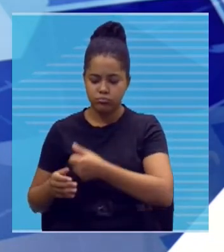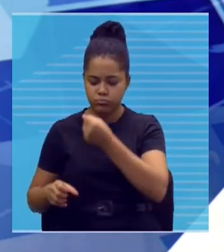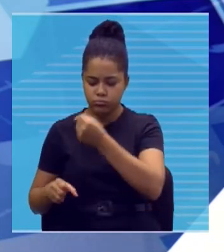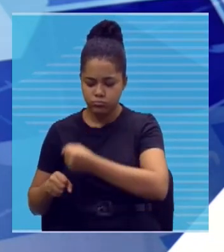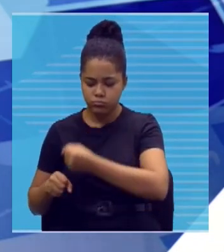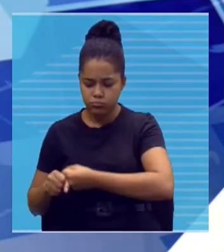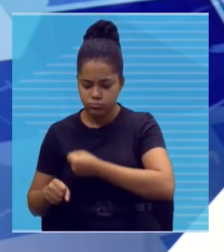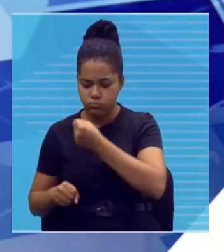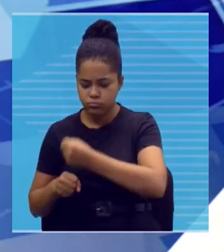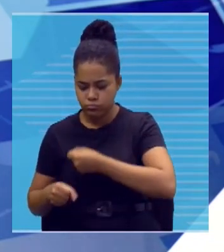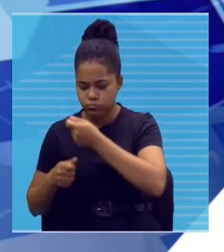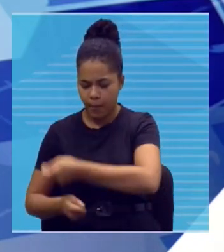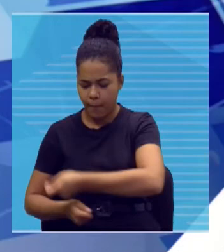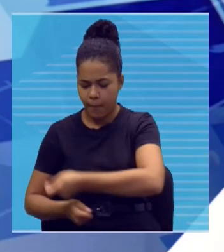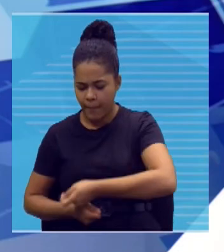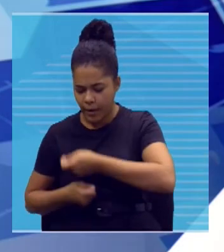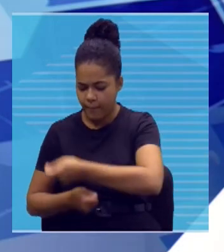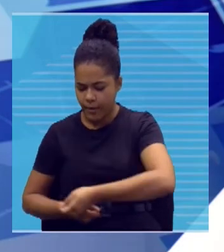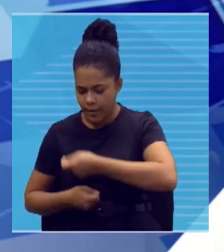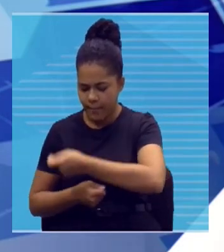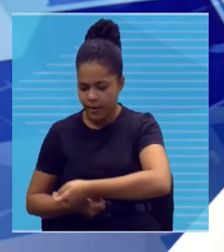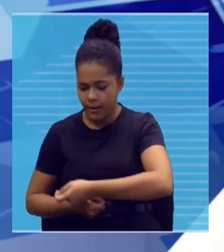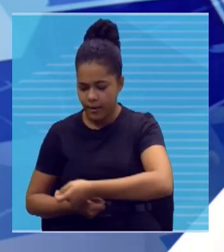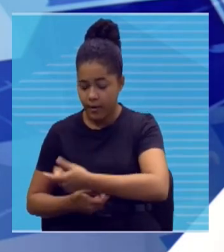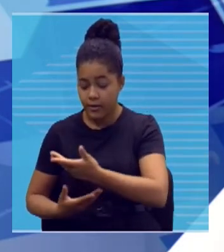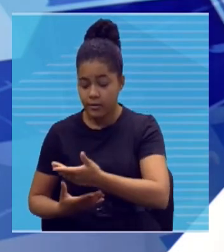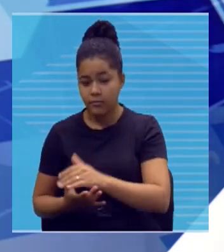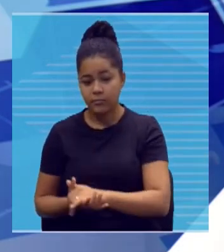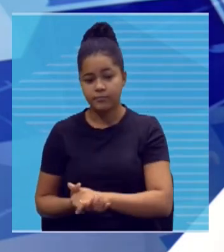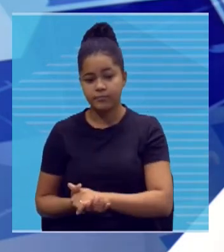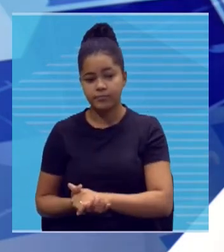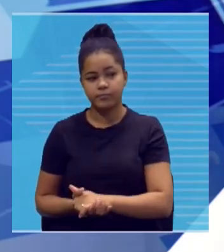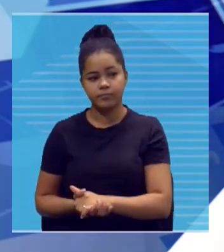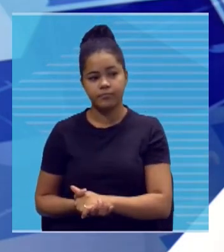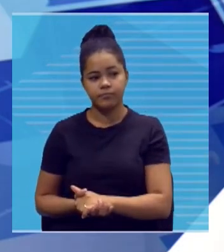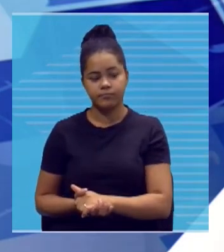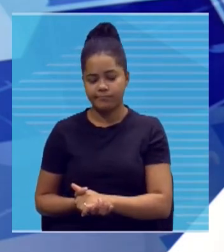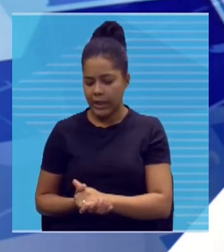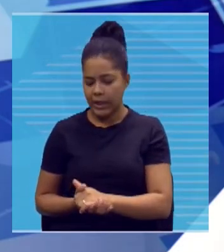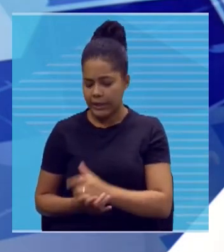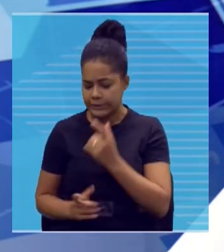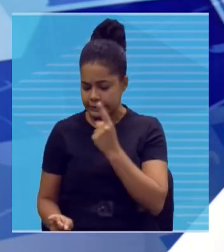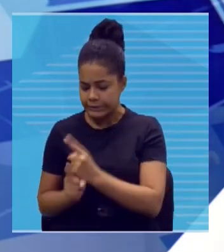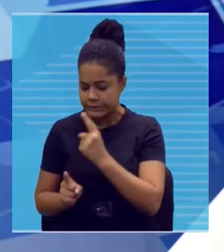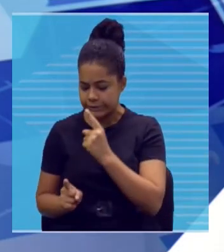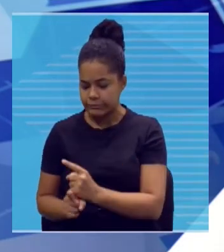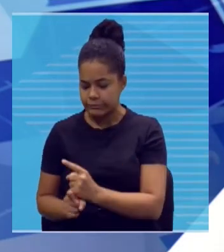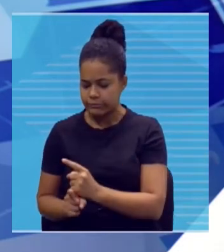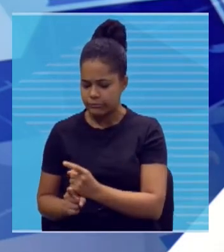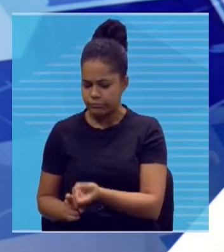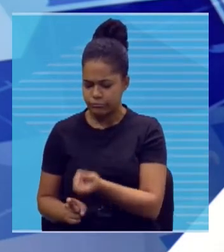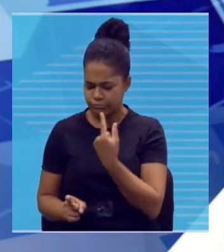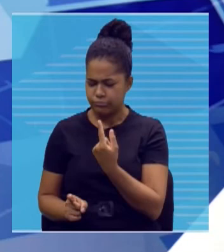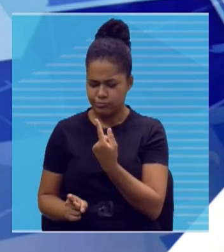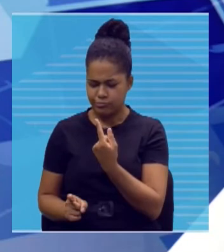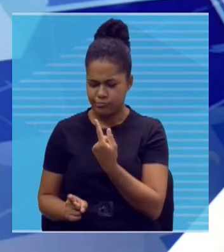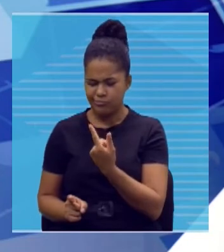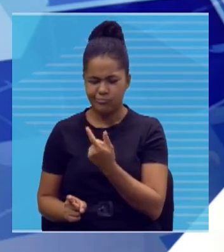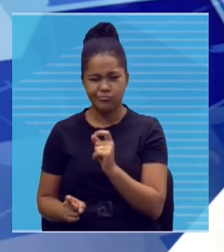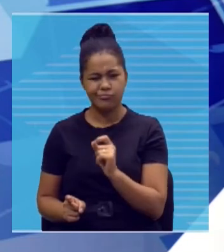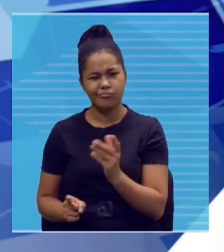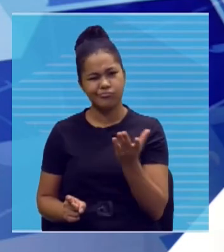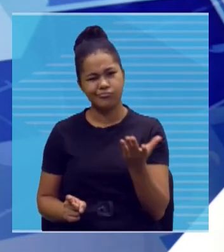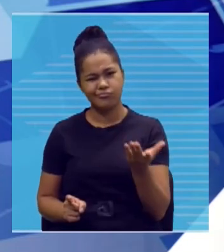tava lá na hora Tava ajudando não sei o fato é que bateram lá com um negócio estranho aquele pedaço de